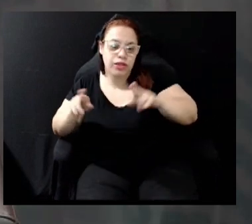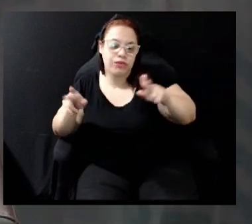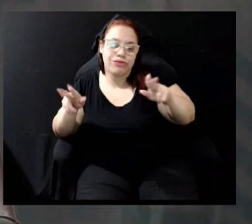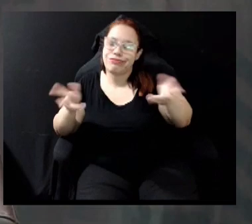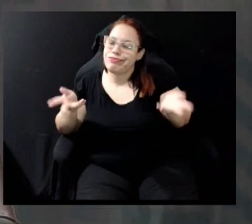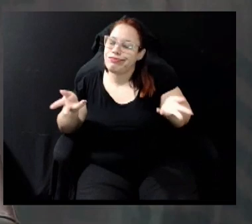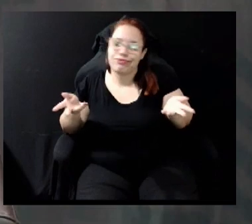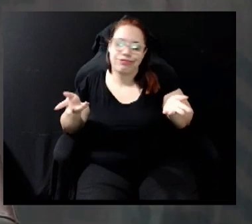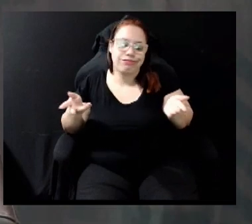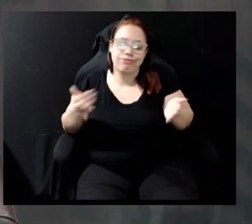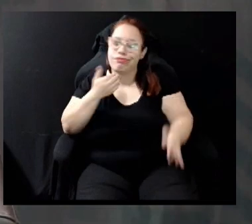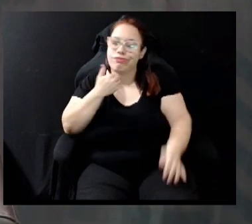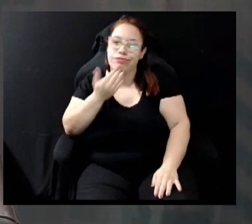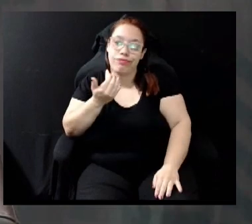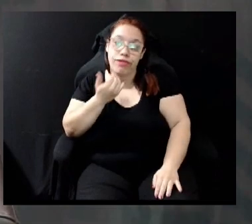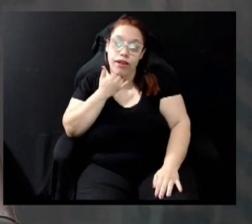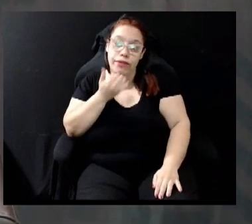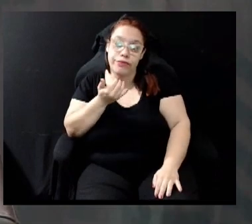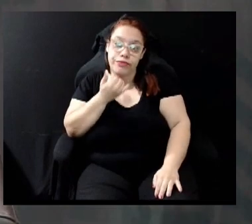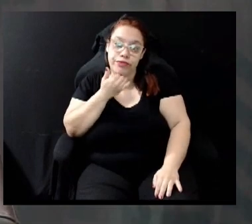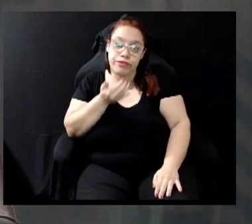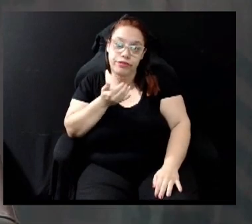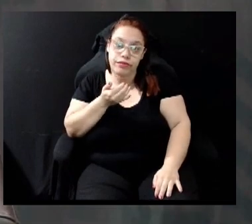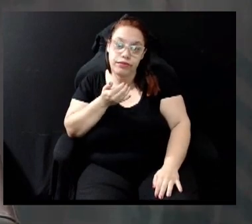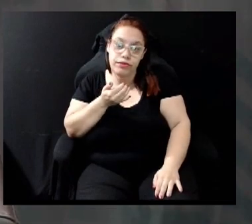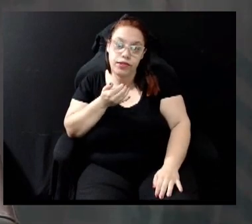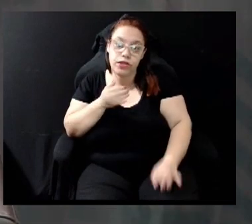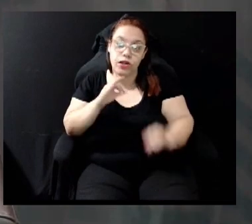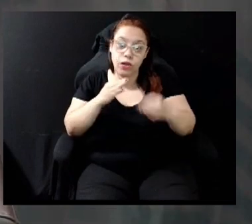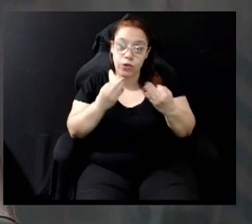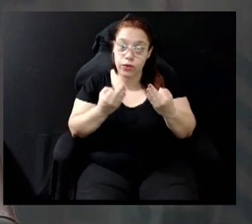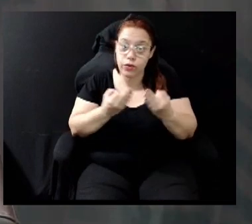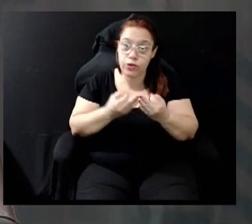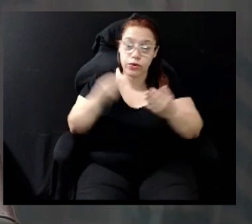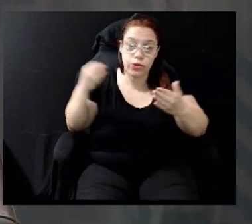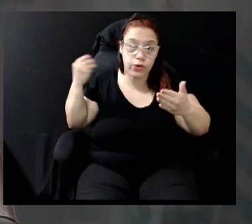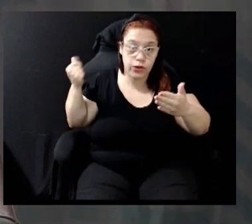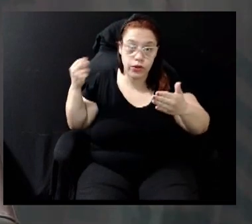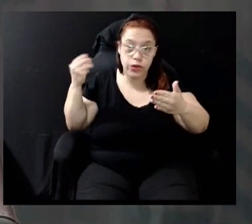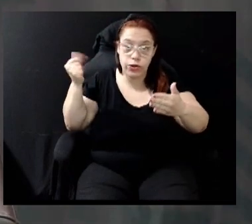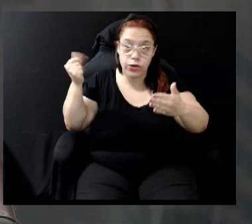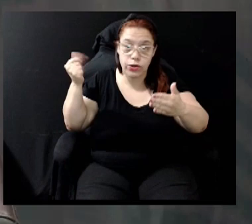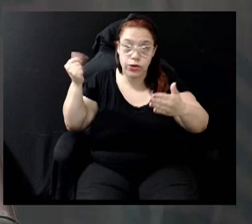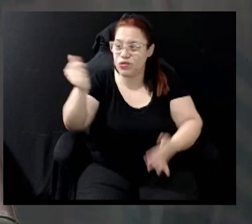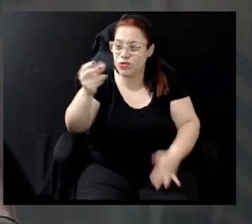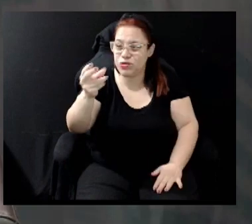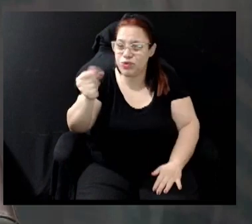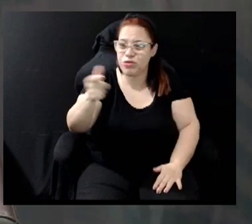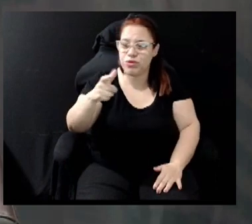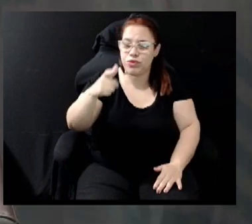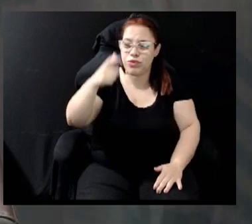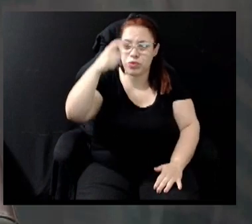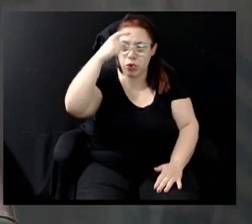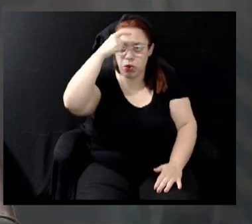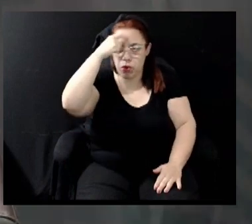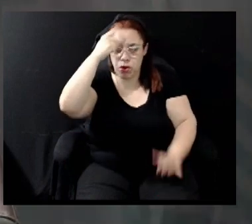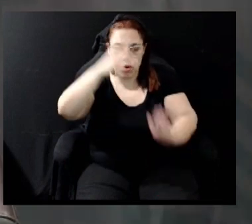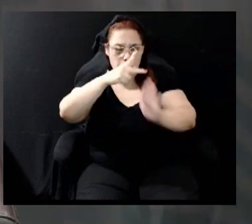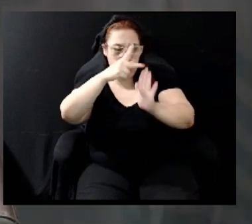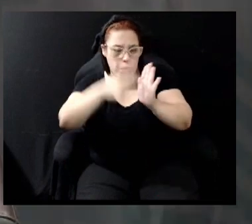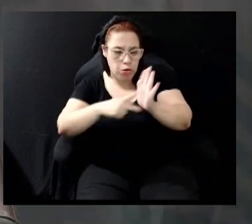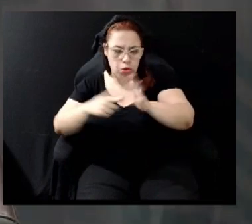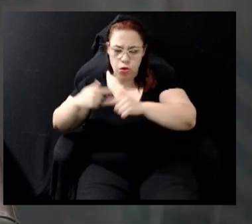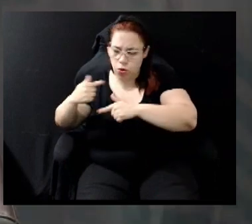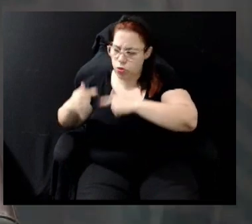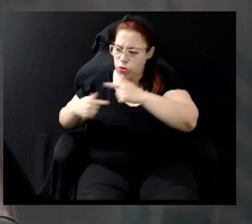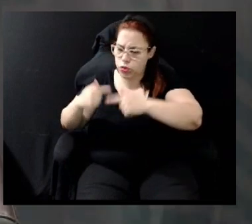trazer... É a mesma coisa com a relação à família. Antigamente eram muitos conhecimentos próprios daquela geração. Então, trazer no